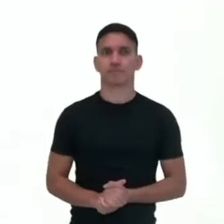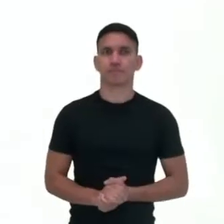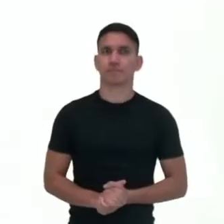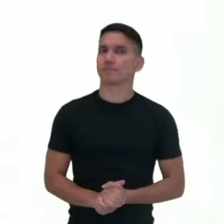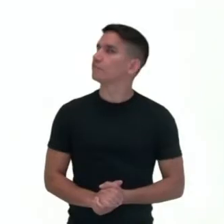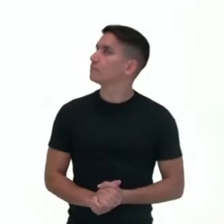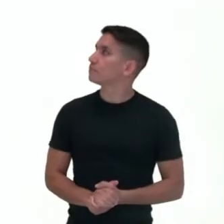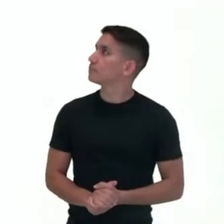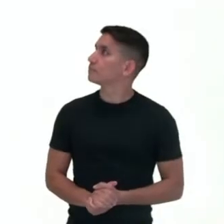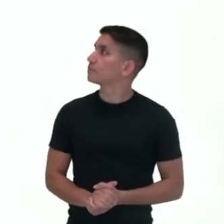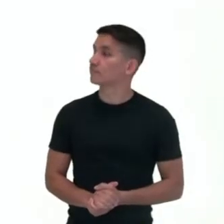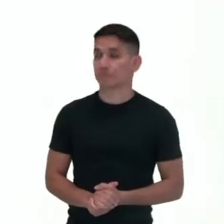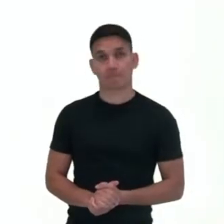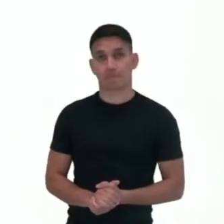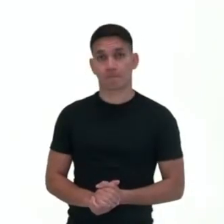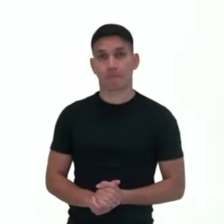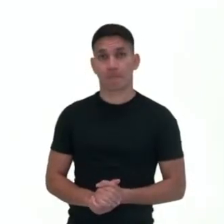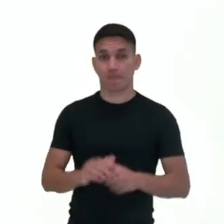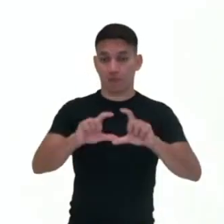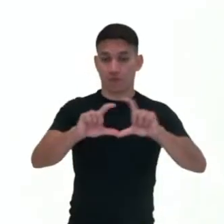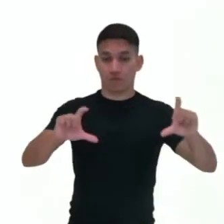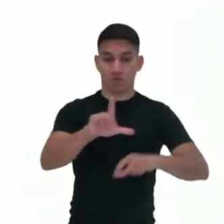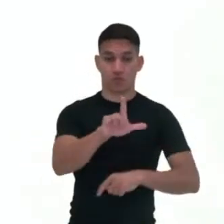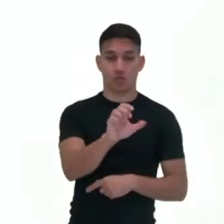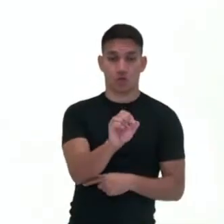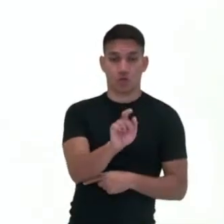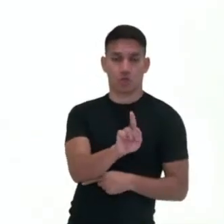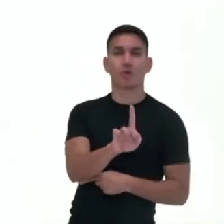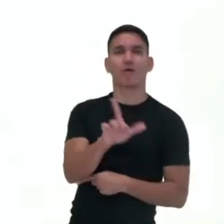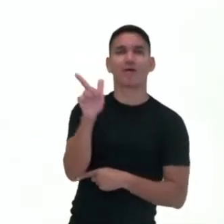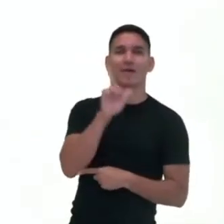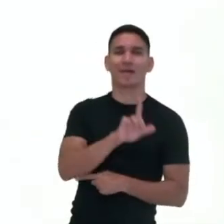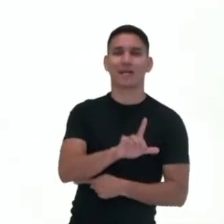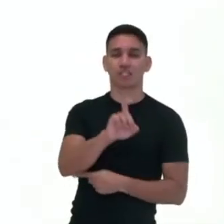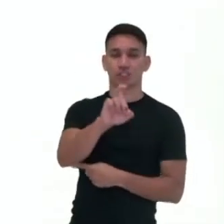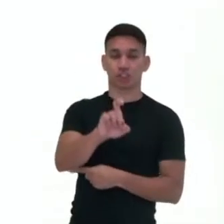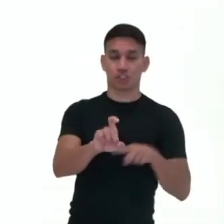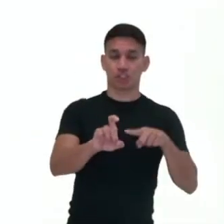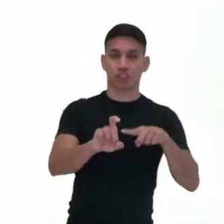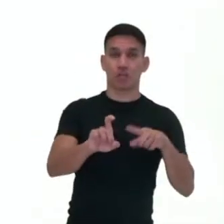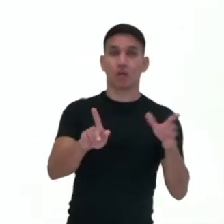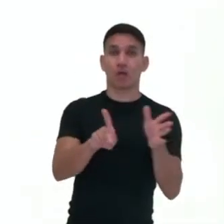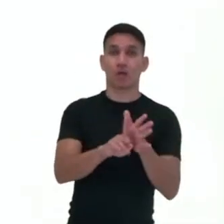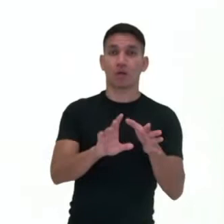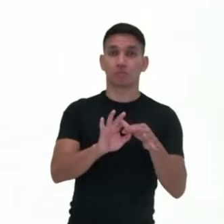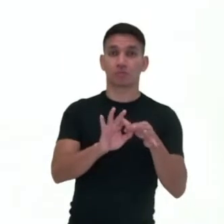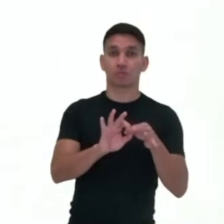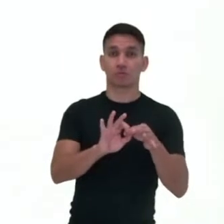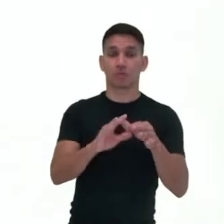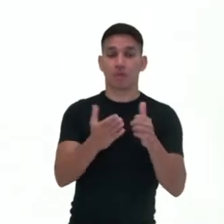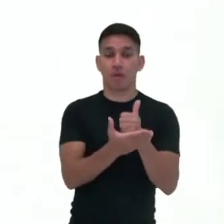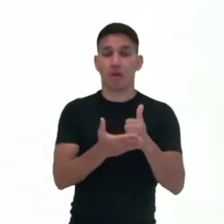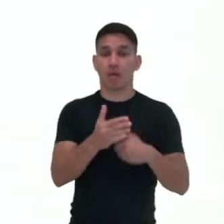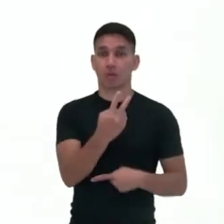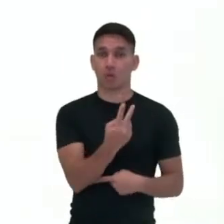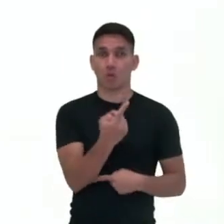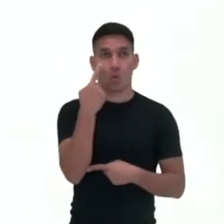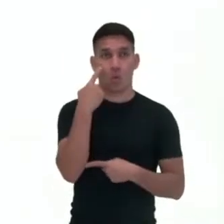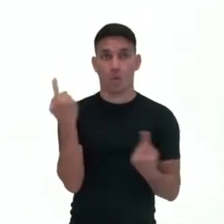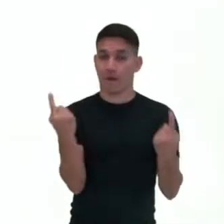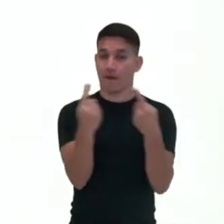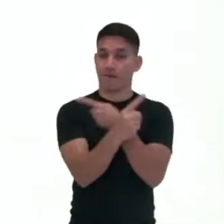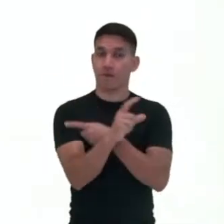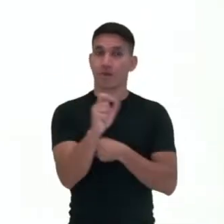A função logarítmica, ó, log de x na base 2. É a inversa